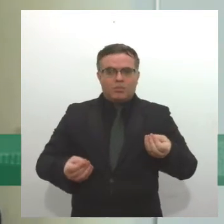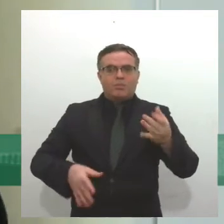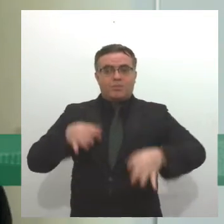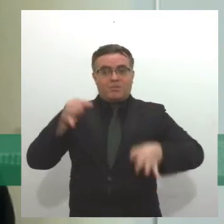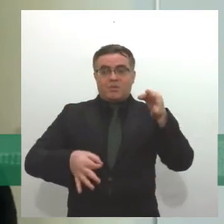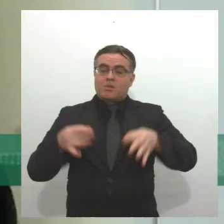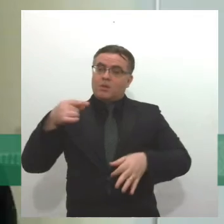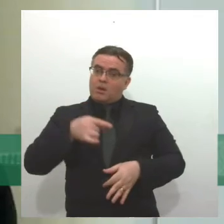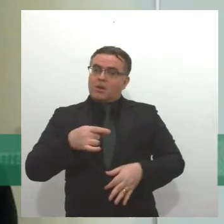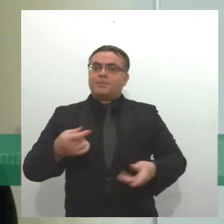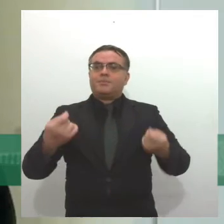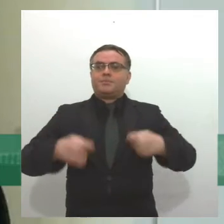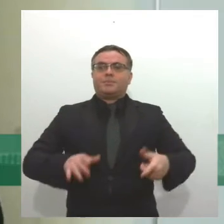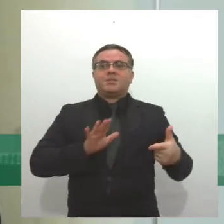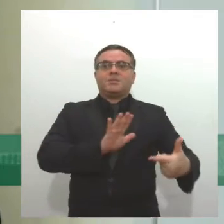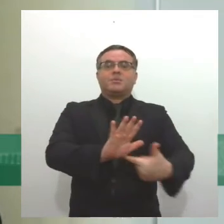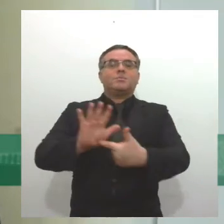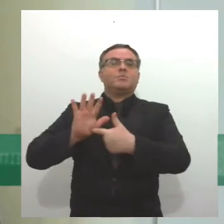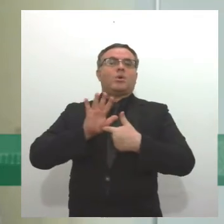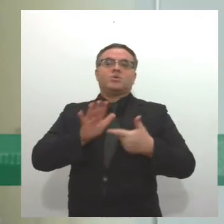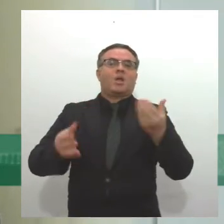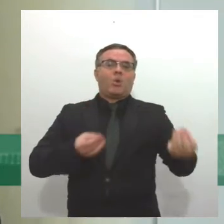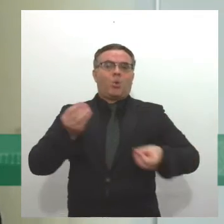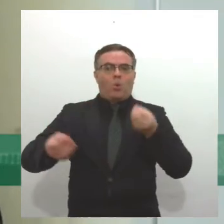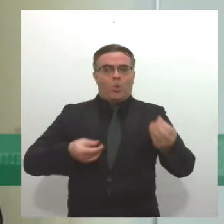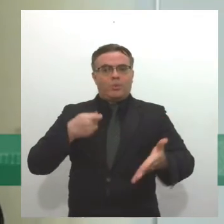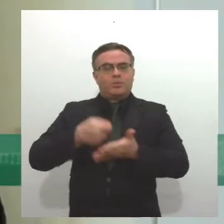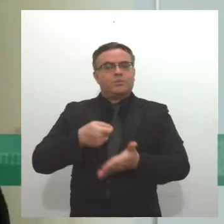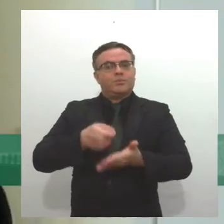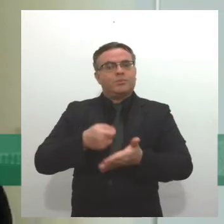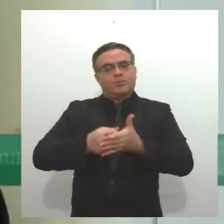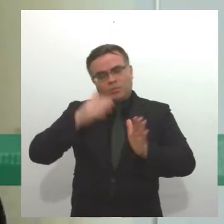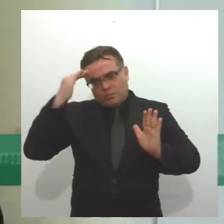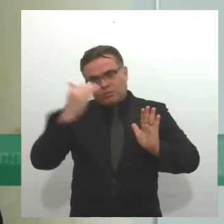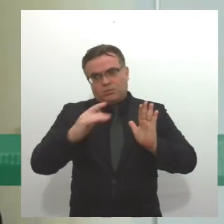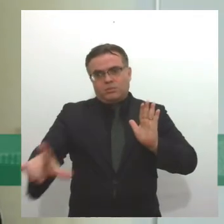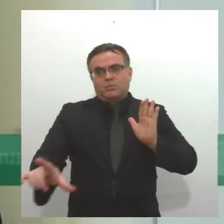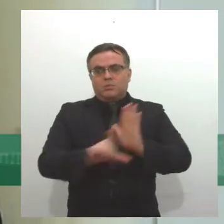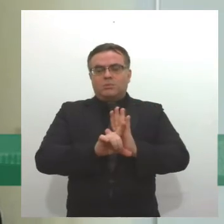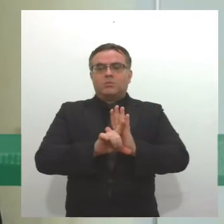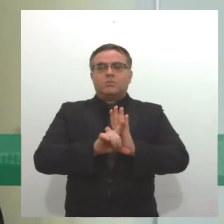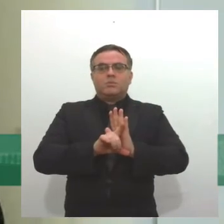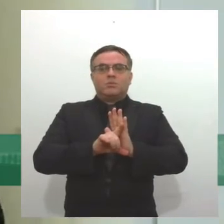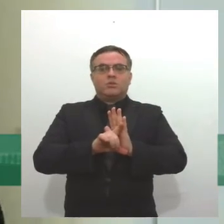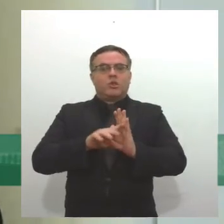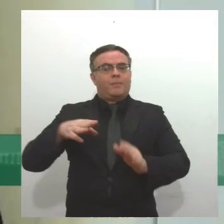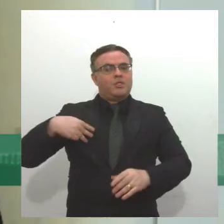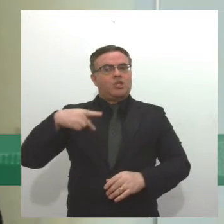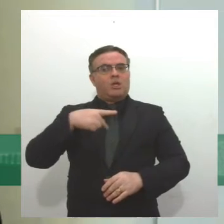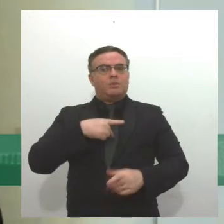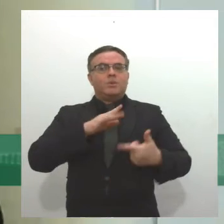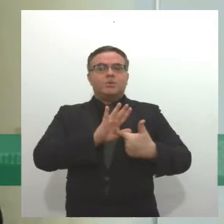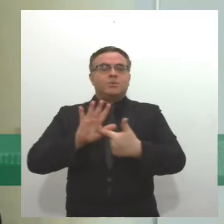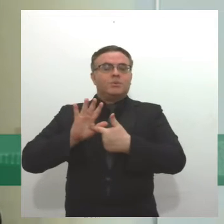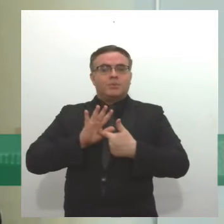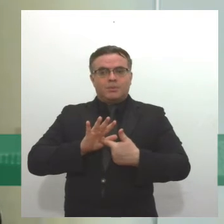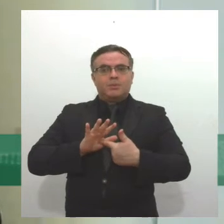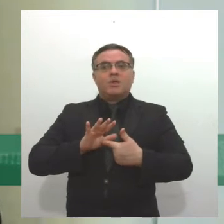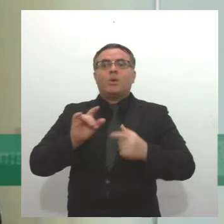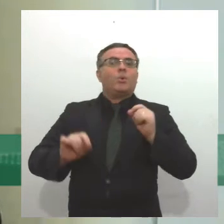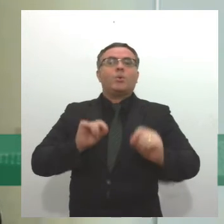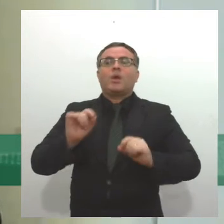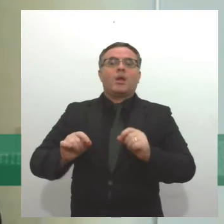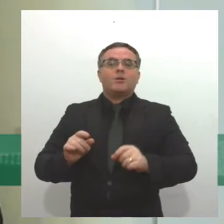deveria estar aplicando corretamente a lei. E o Ministério Público deveria estar fiscalizando a